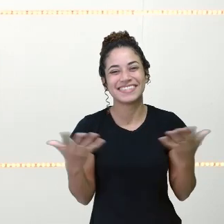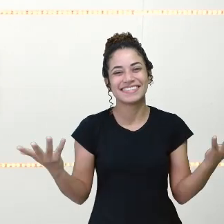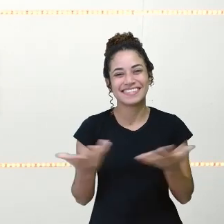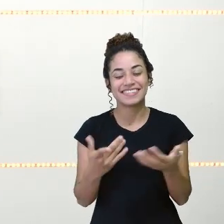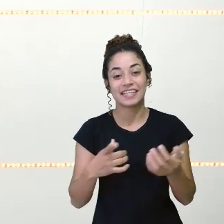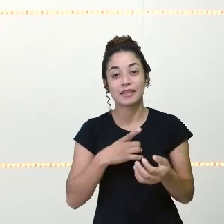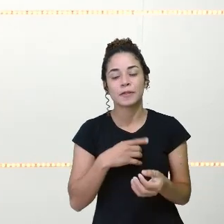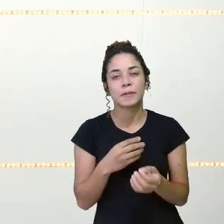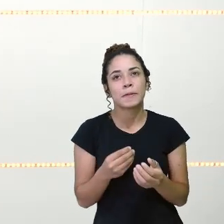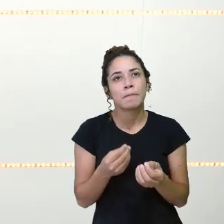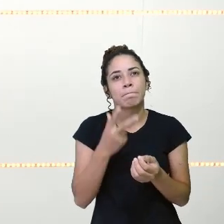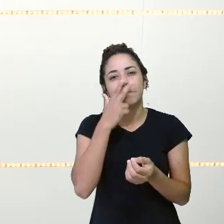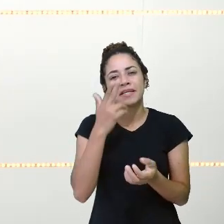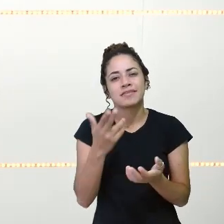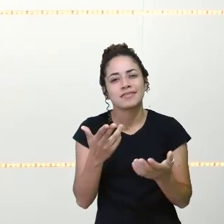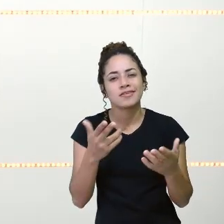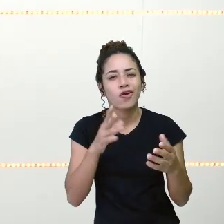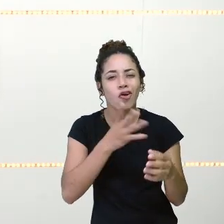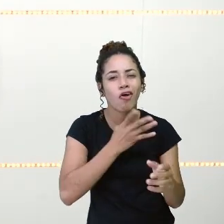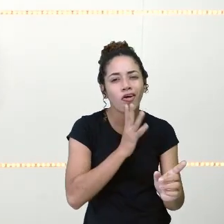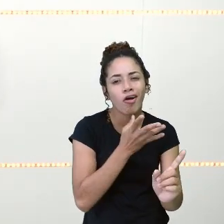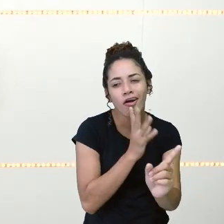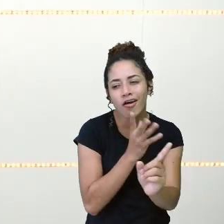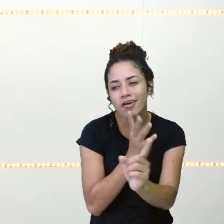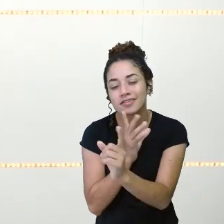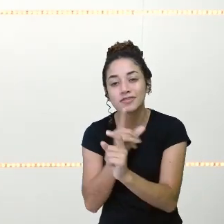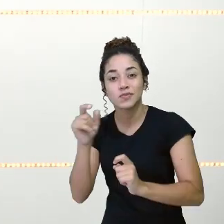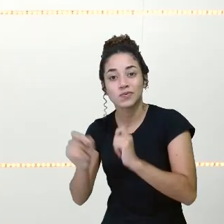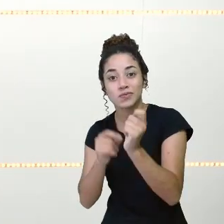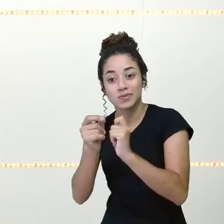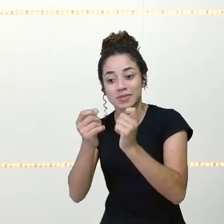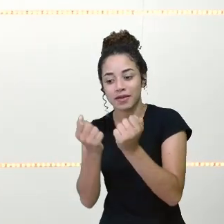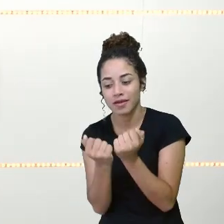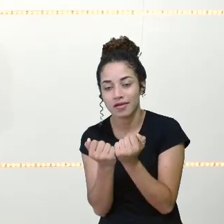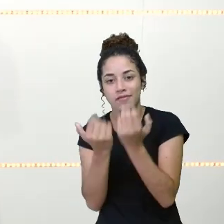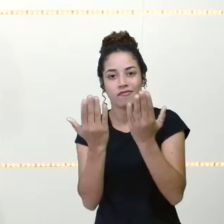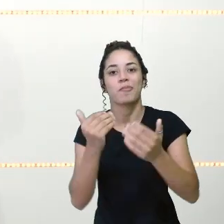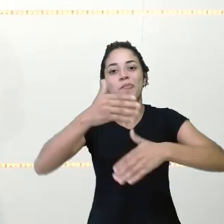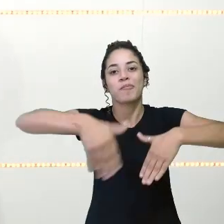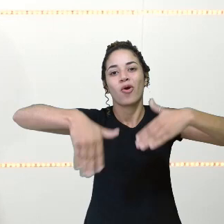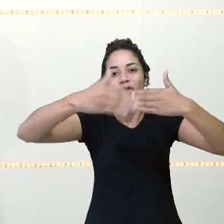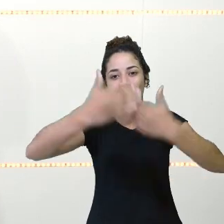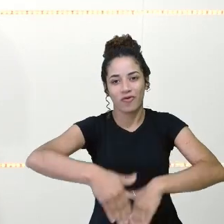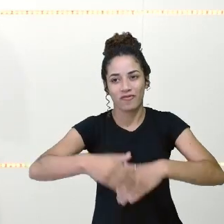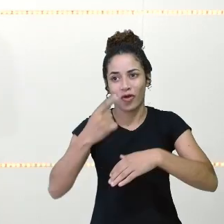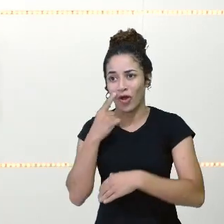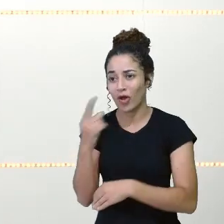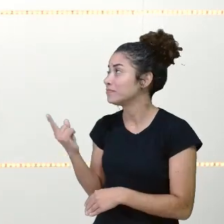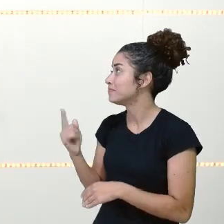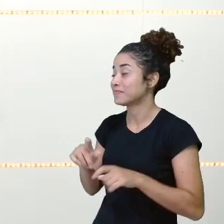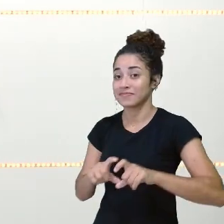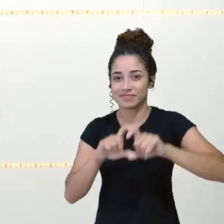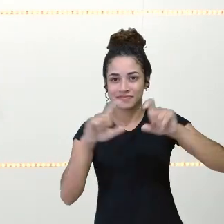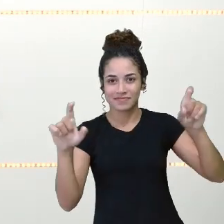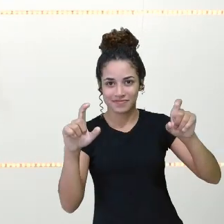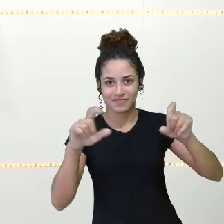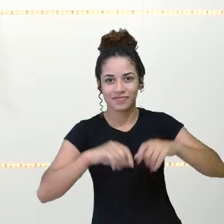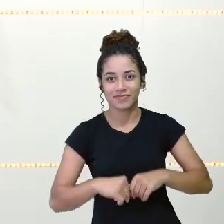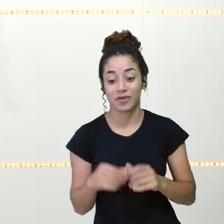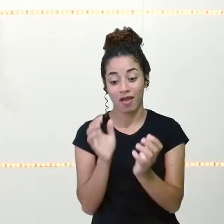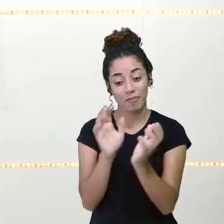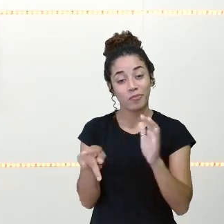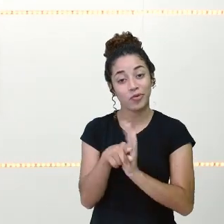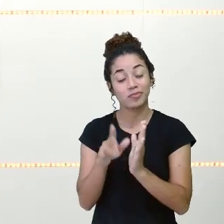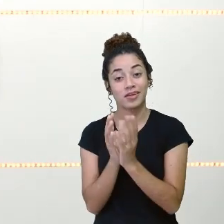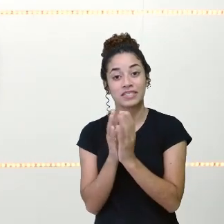vai dar uma passeada pelo simulado Avança Recife, material importantíssimo para